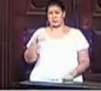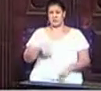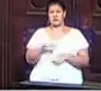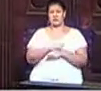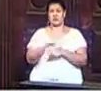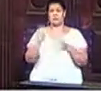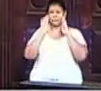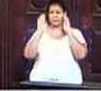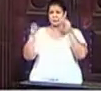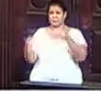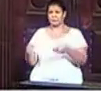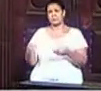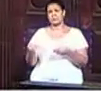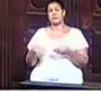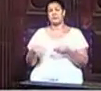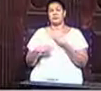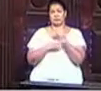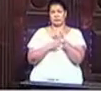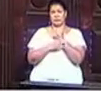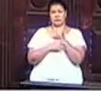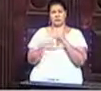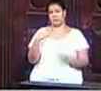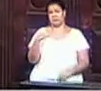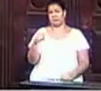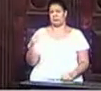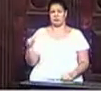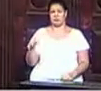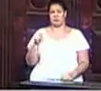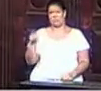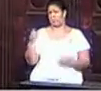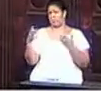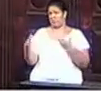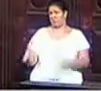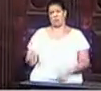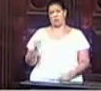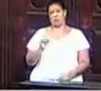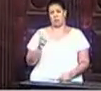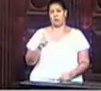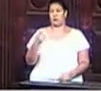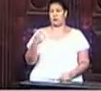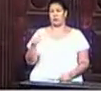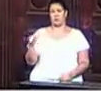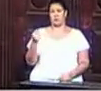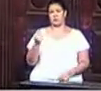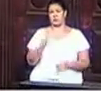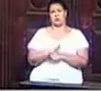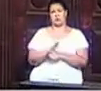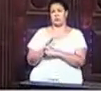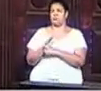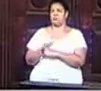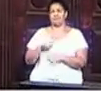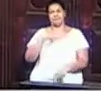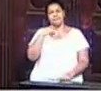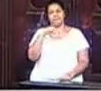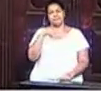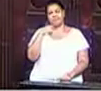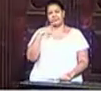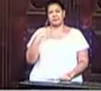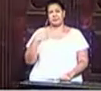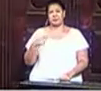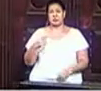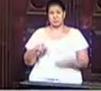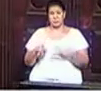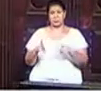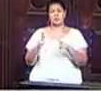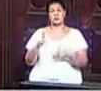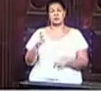tem condições operacionais. Não é porque eles não querem, não tem condições operacionais. Enquanto isso,